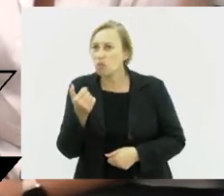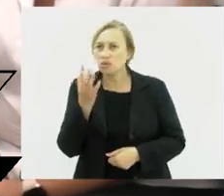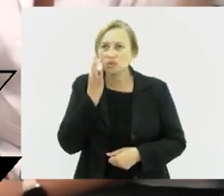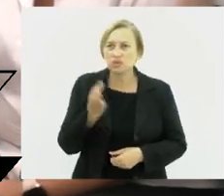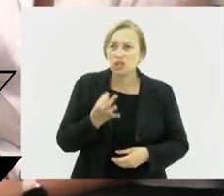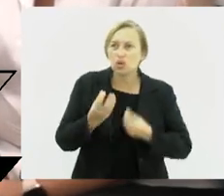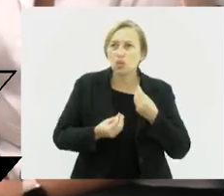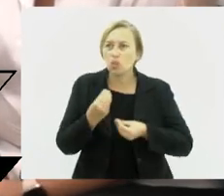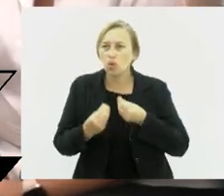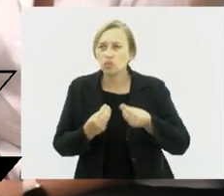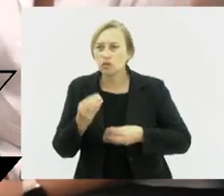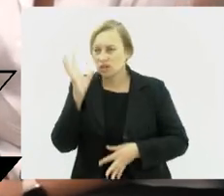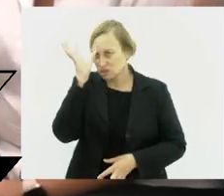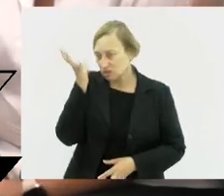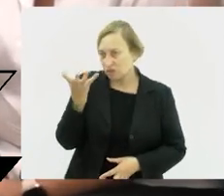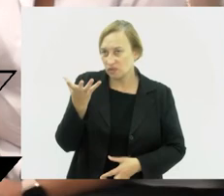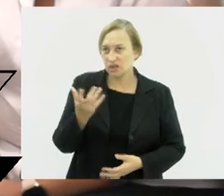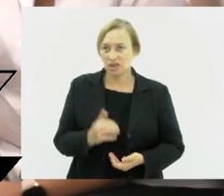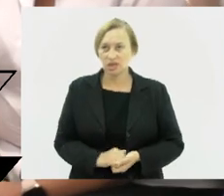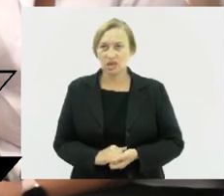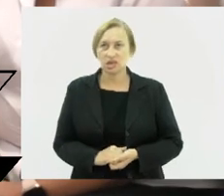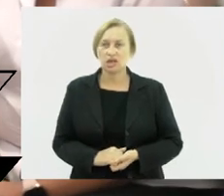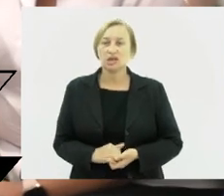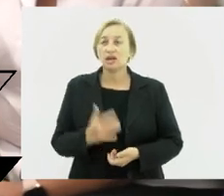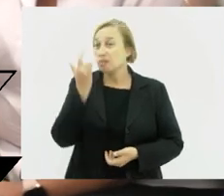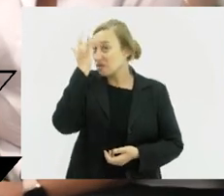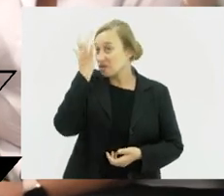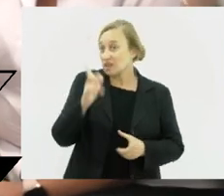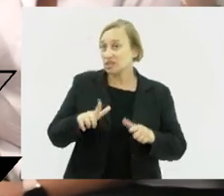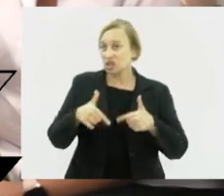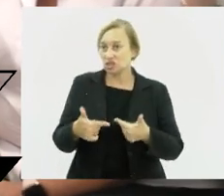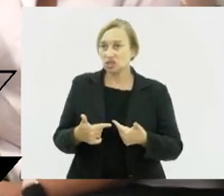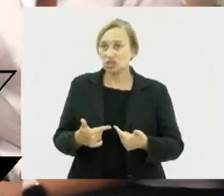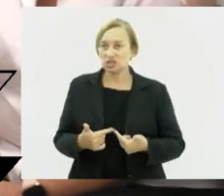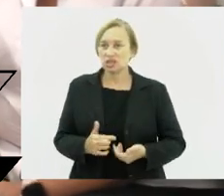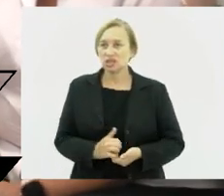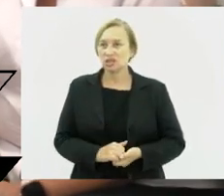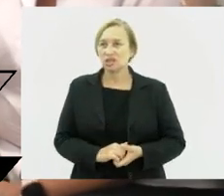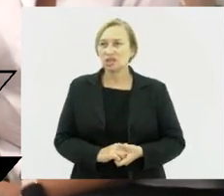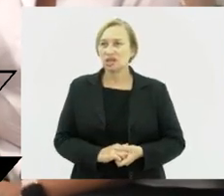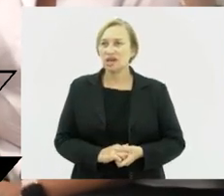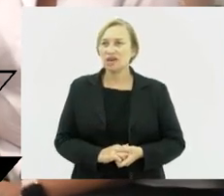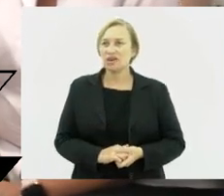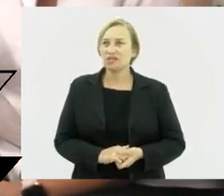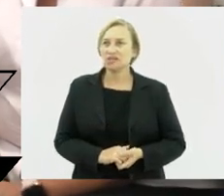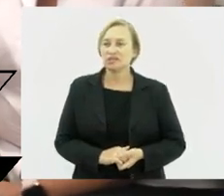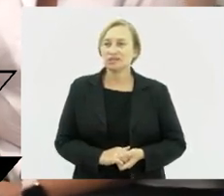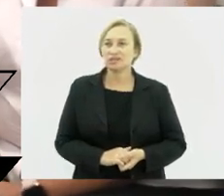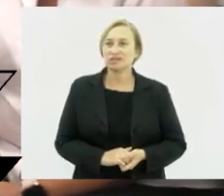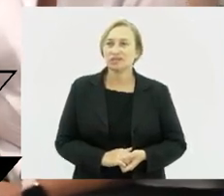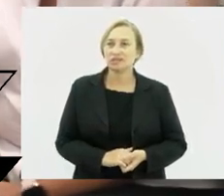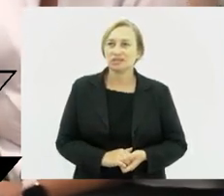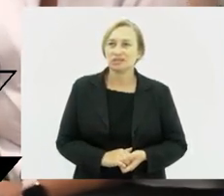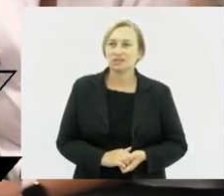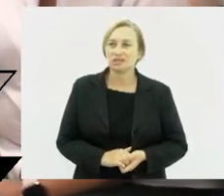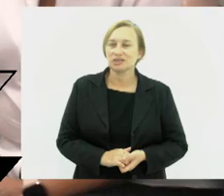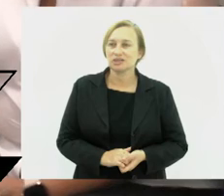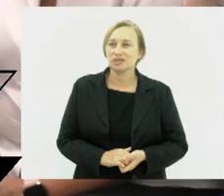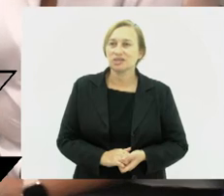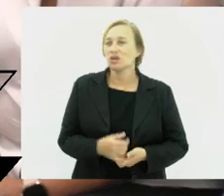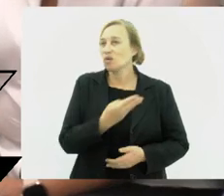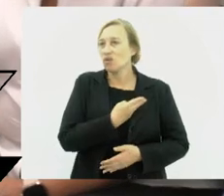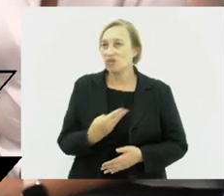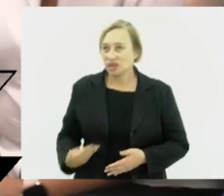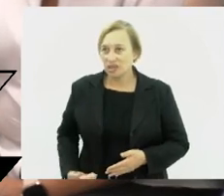gente pode fazer isso. Acho que o decreto é até a forma mais fácil. Mas é o papel da comissão aí que vocês têm. Vocês podem passar ao governador